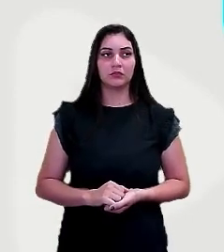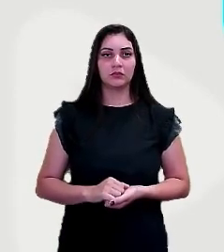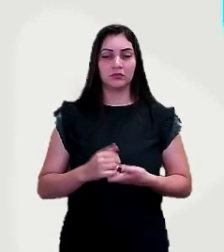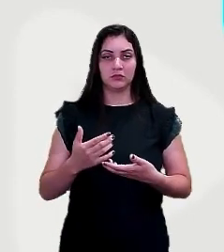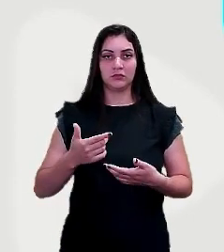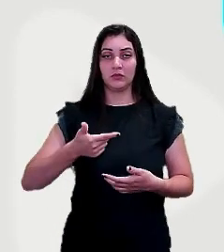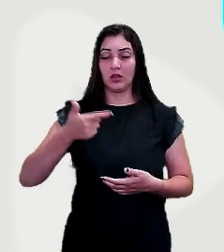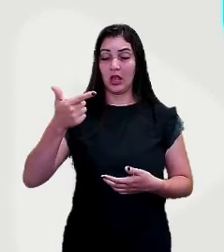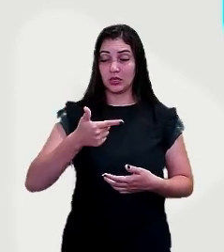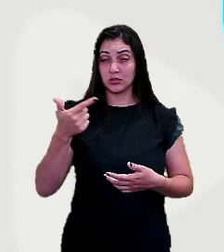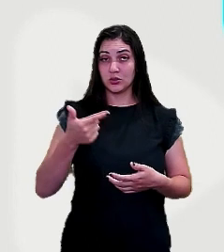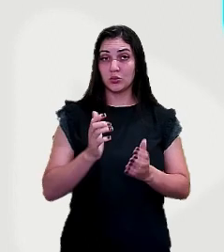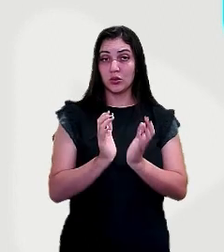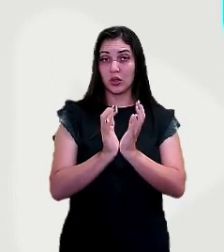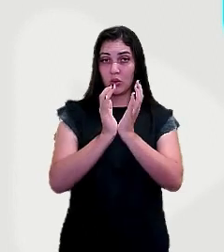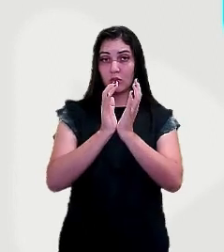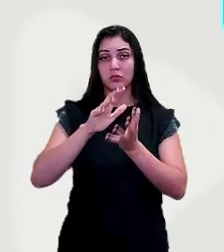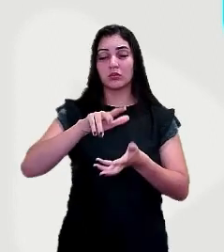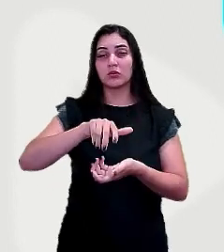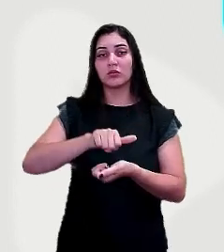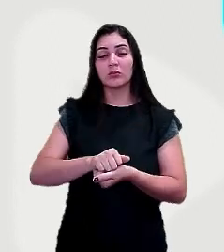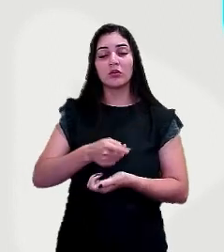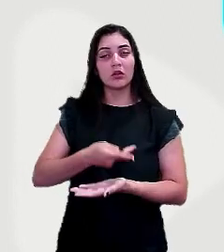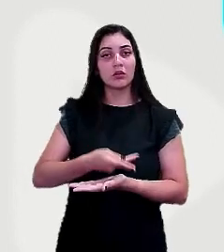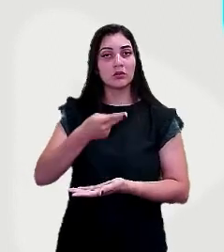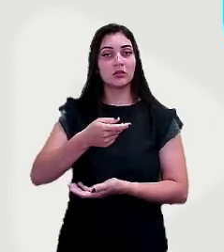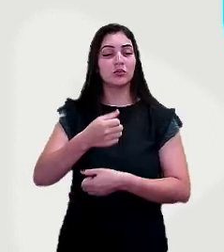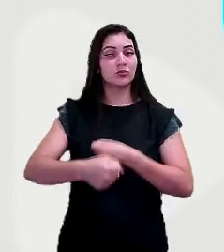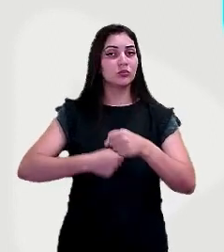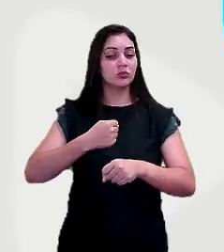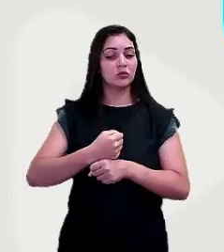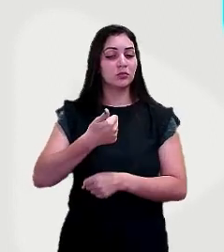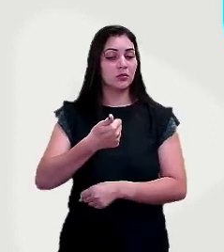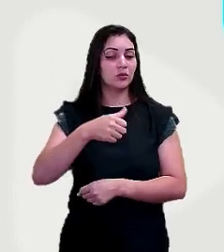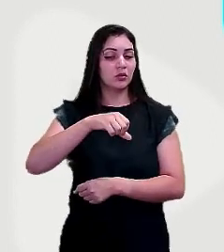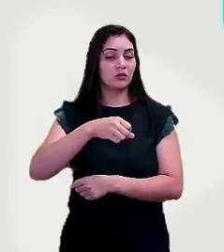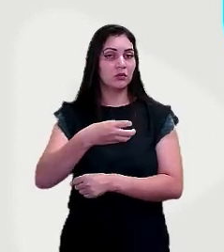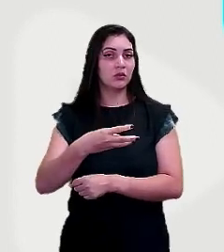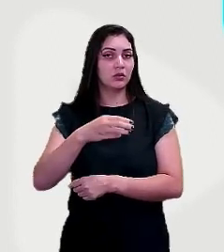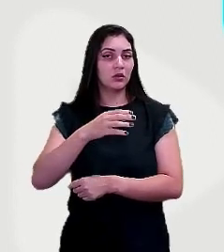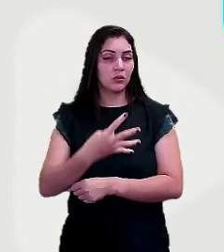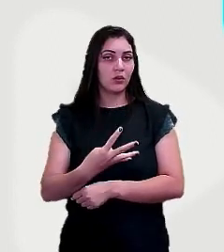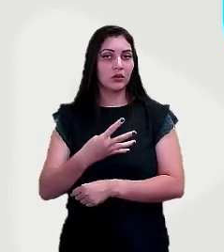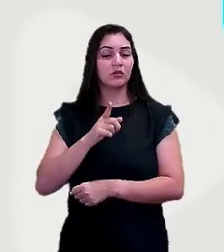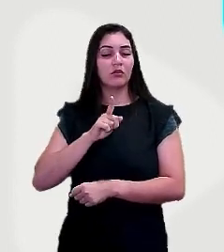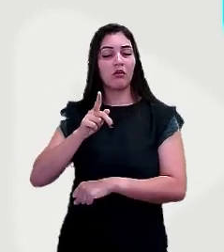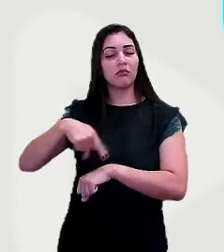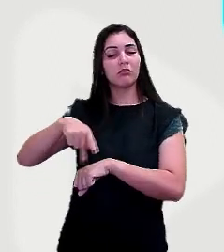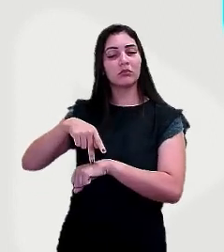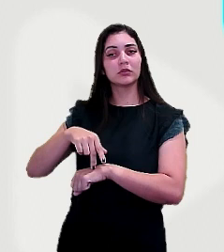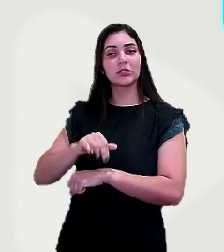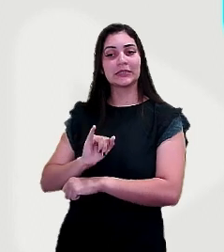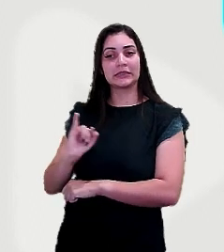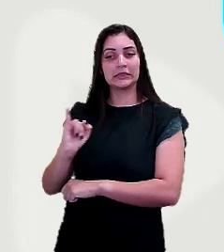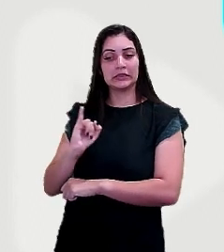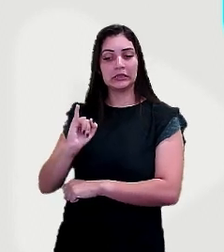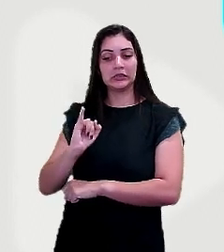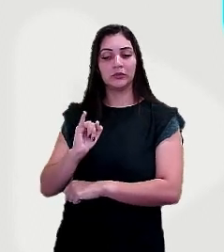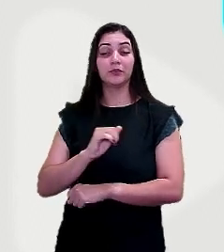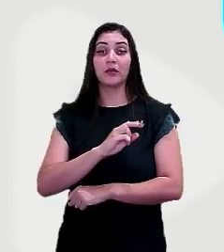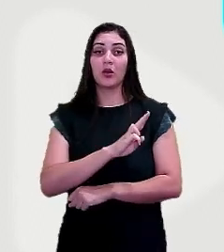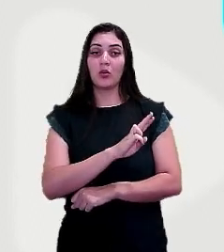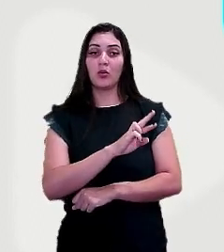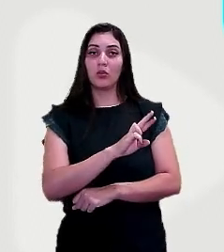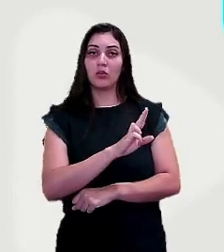A segunda Copa do Mundo foi realizada em 1934 na Itália. Aliás, nessa edição, o Uruguai, primeiro